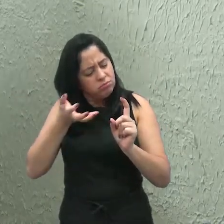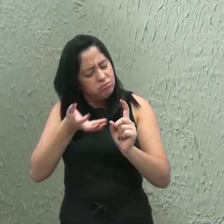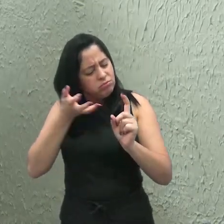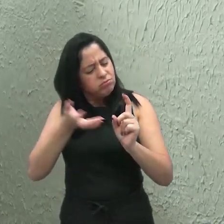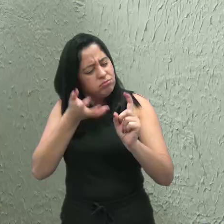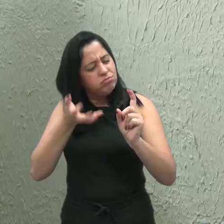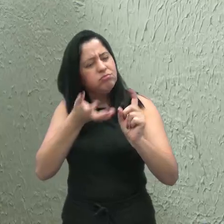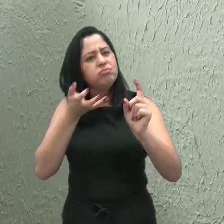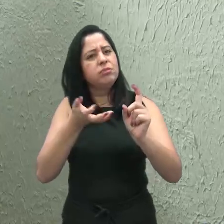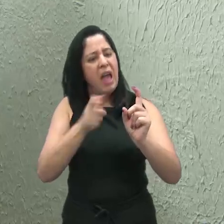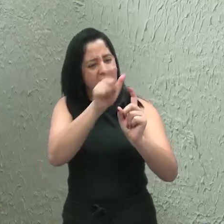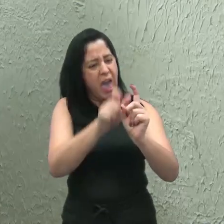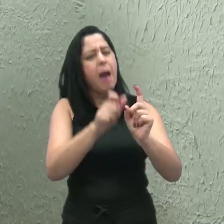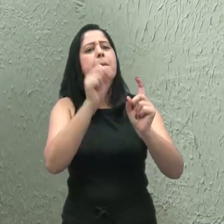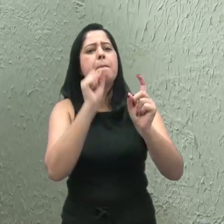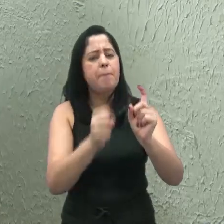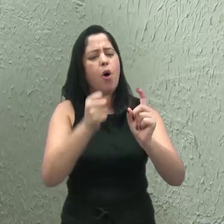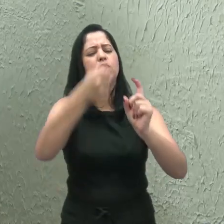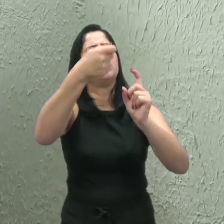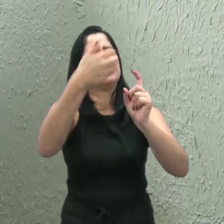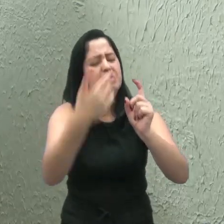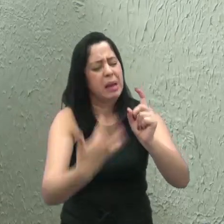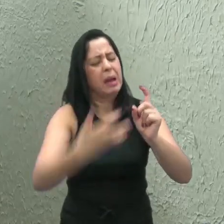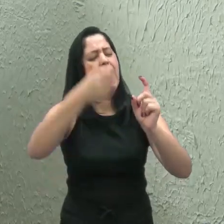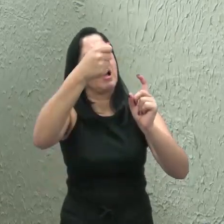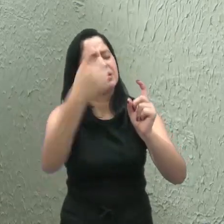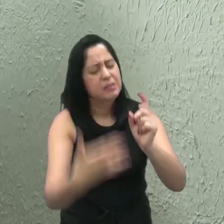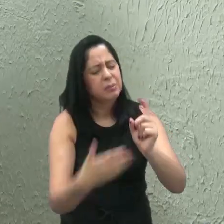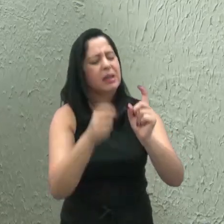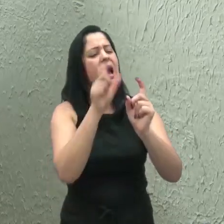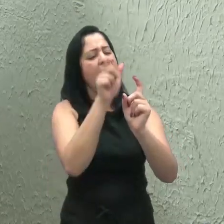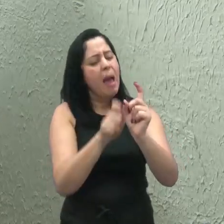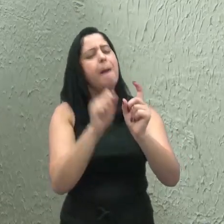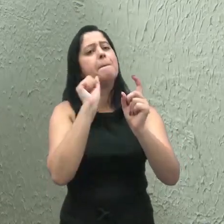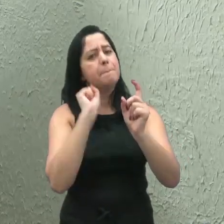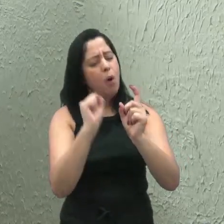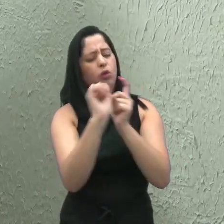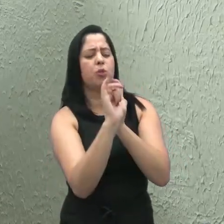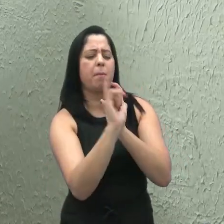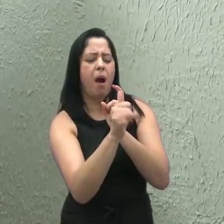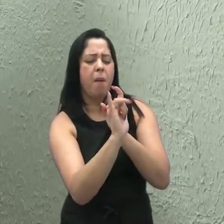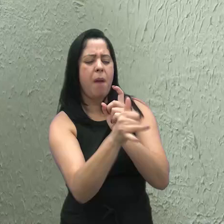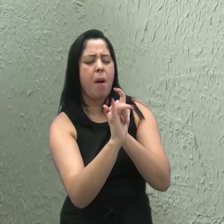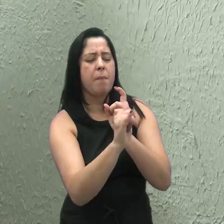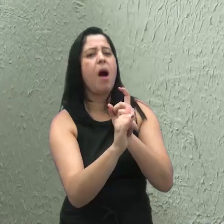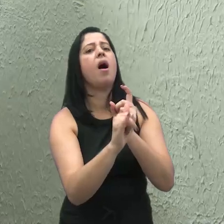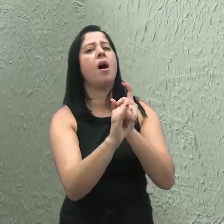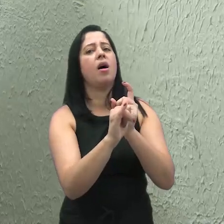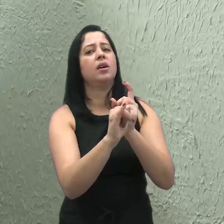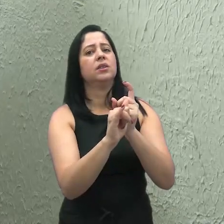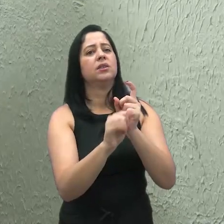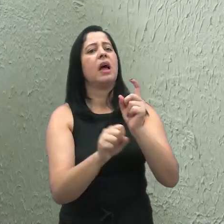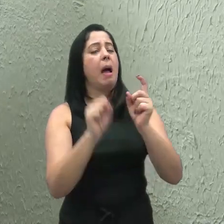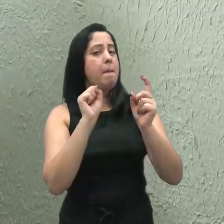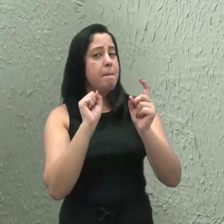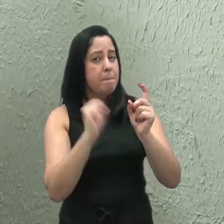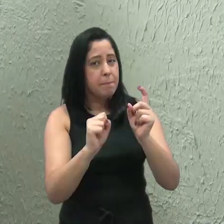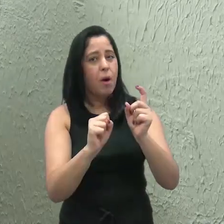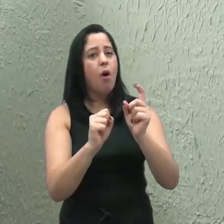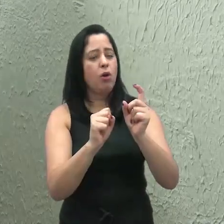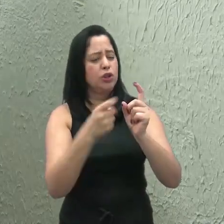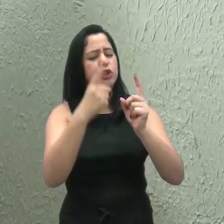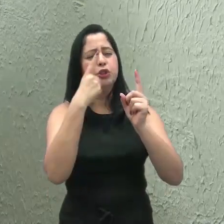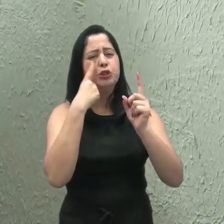está vivenciando, a fala dela que é autorizada, o sofrimento dela que é autorizado, é onde ela pode dizer o que